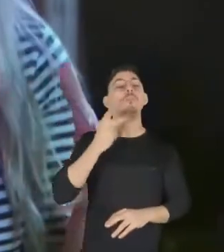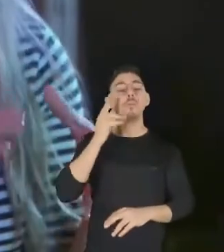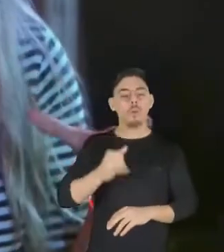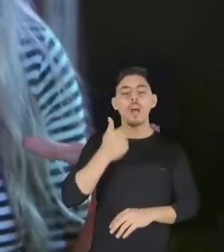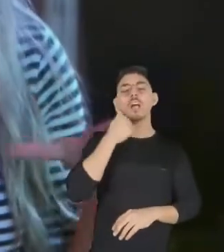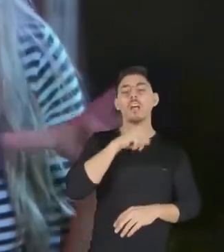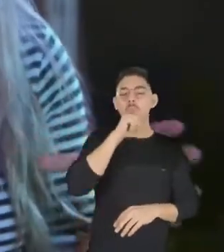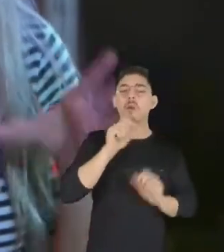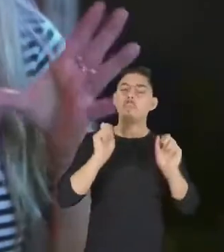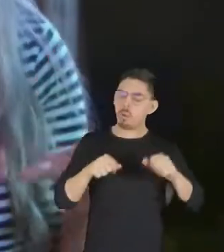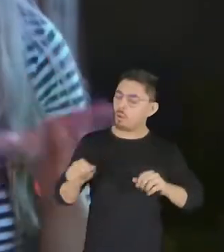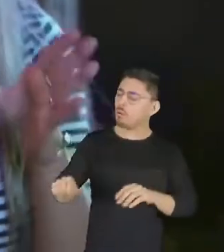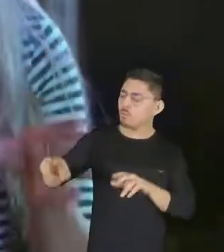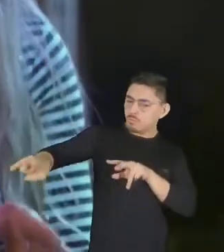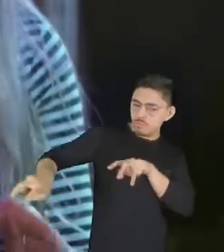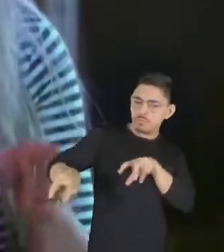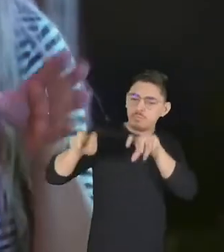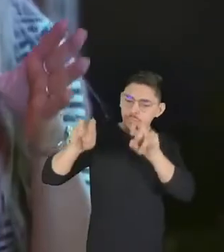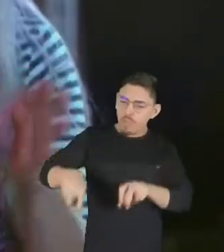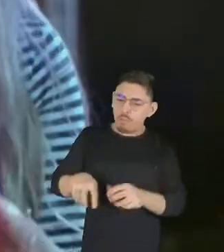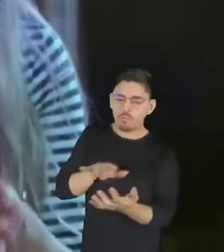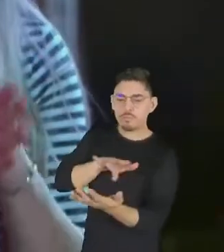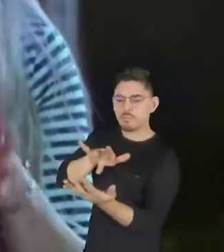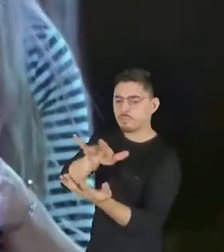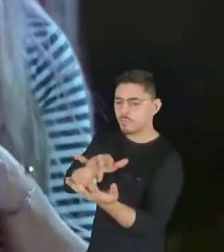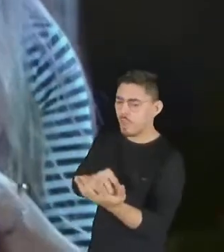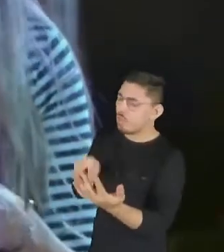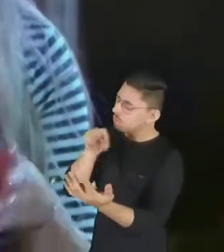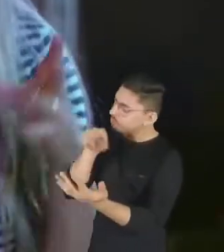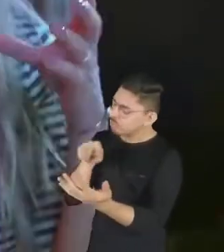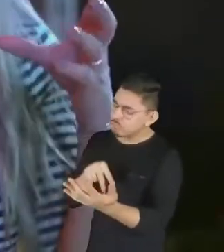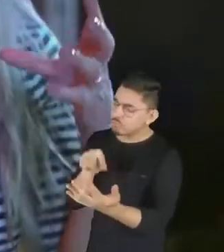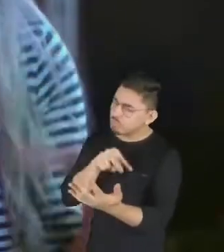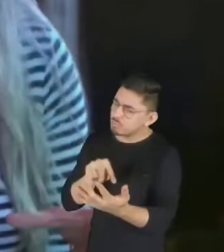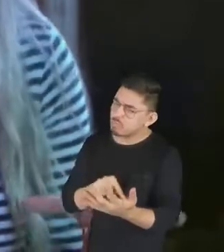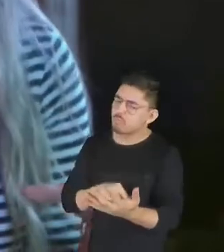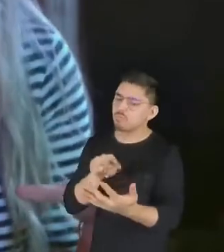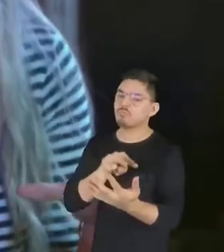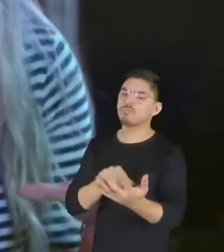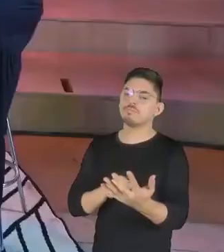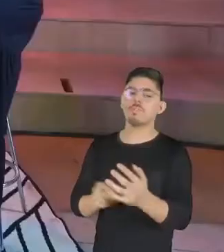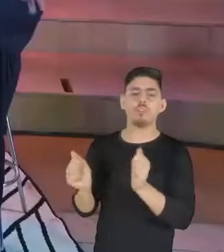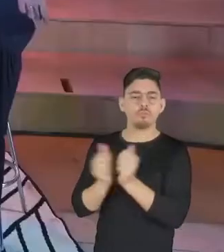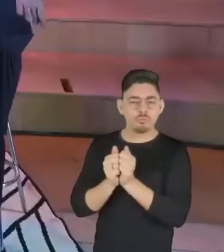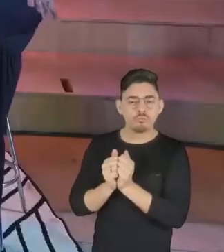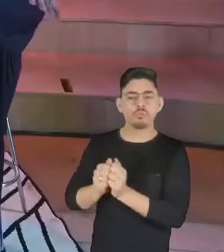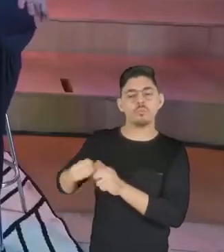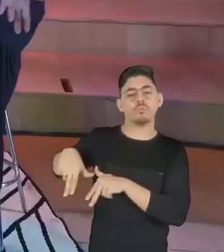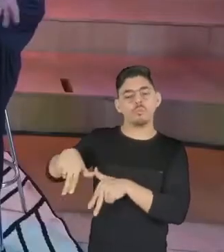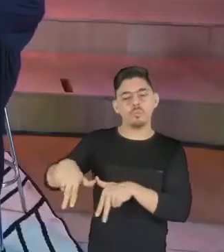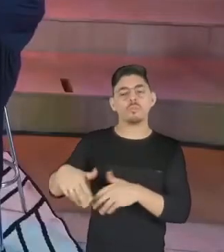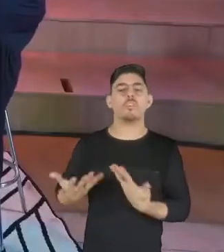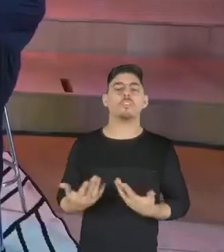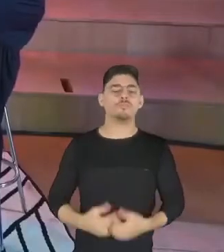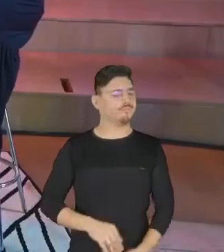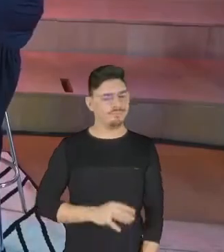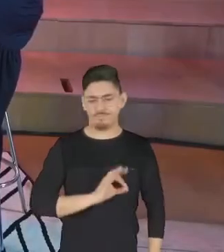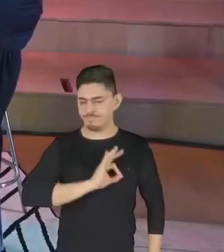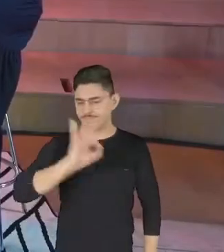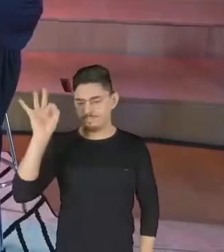iPad e ler a Bíblia de acordo com o roteiro para a idade dela no iPad. Sim. Isso é